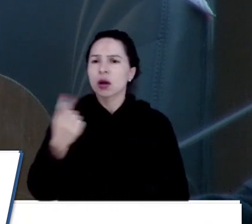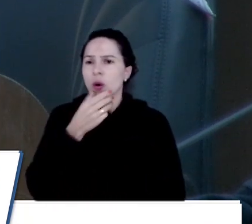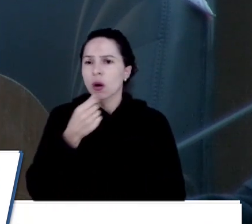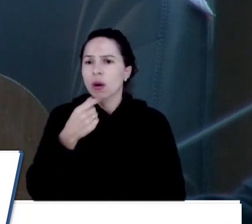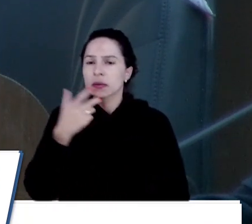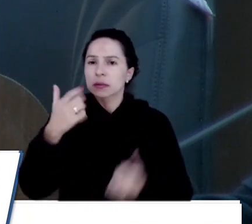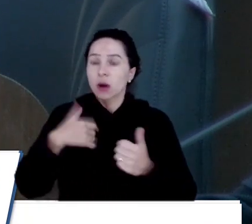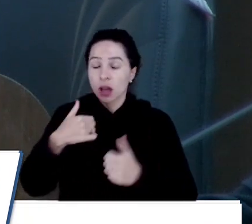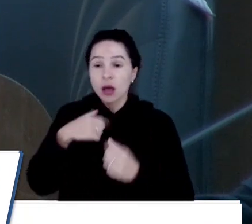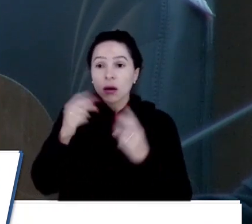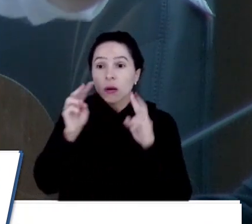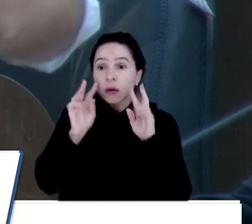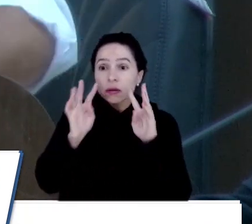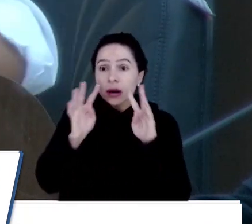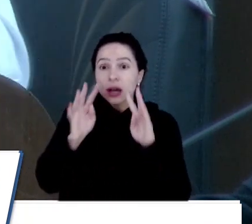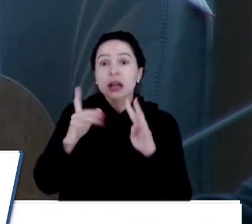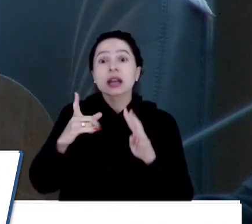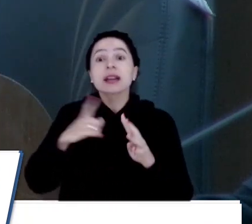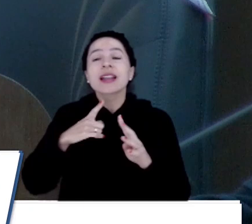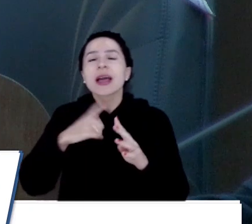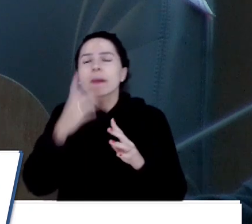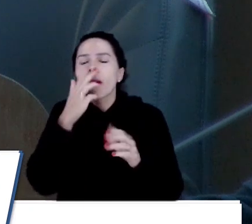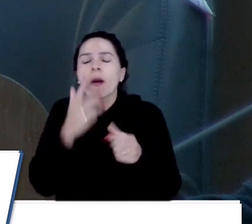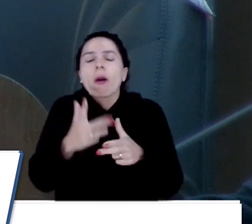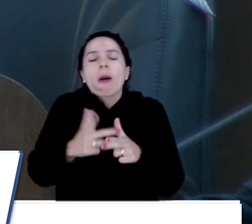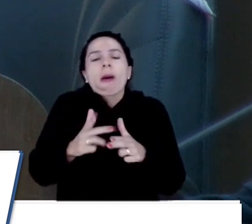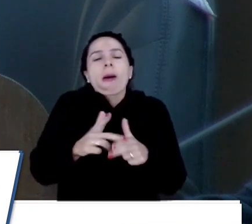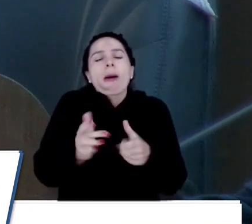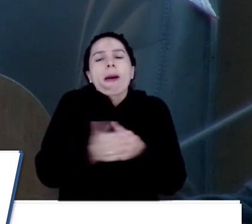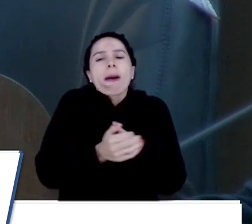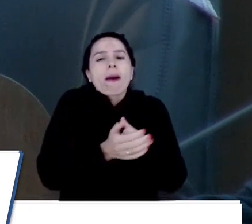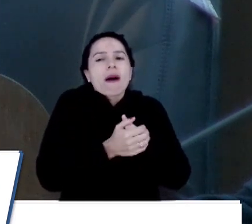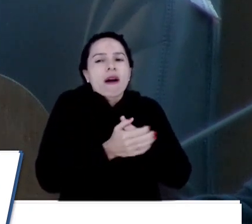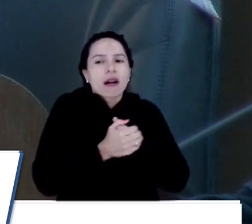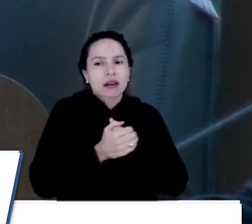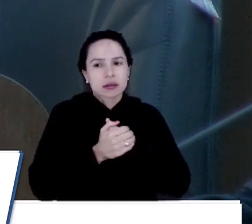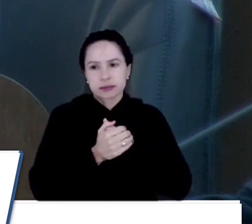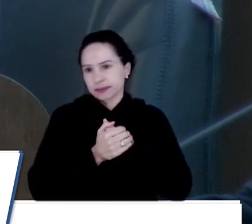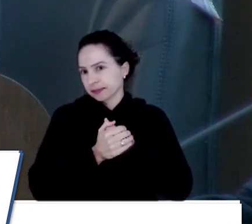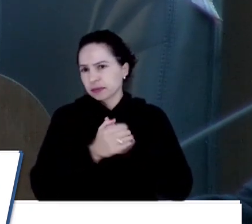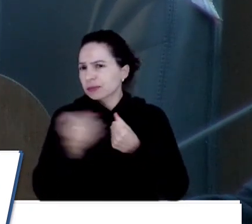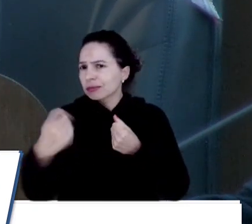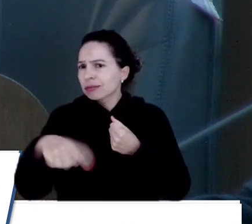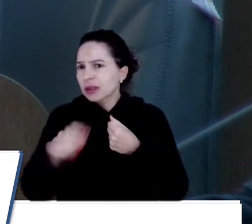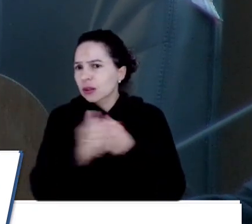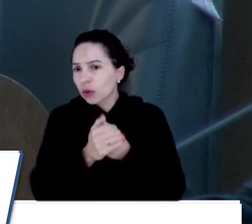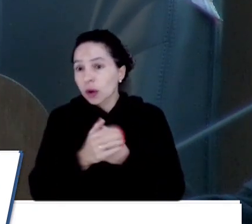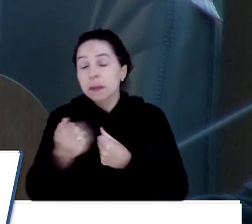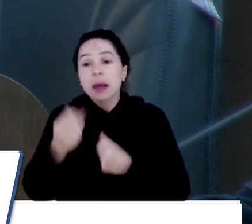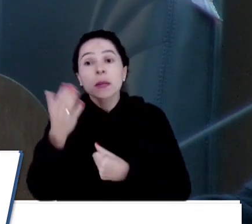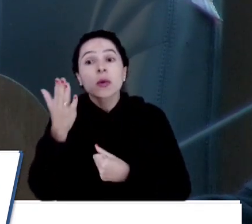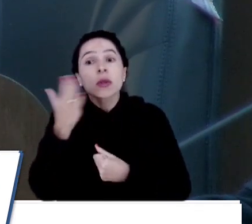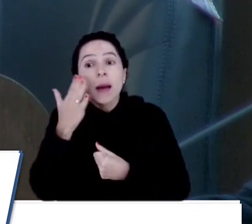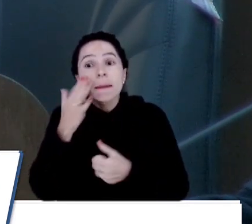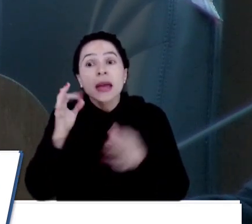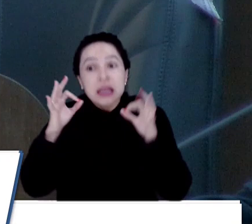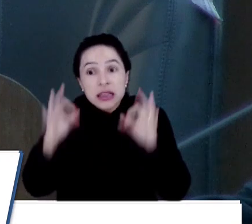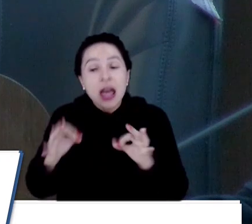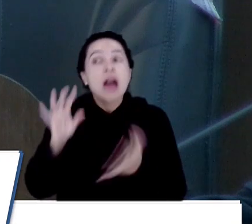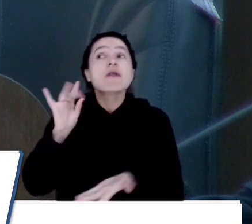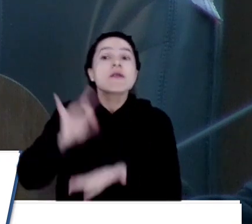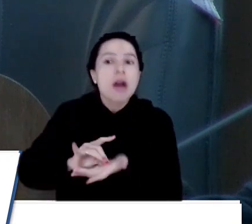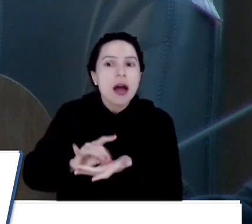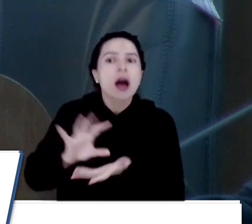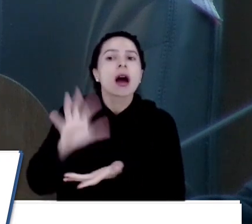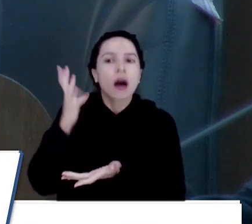assistindo, tem coisas que são maquiadas. Não precisa maquiar, nós precisamos saber qual que é a realidade que está